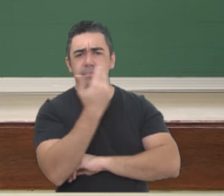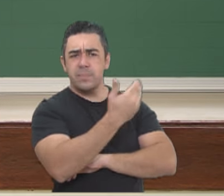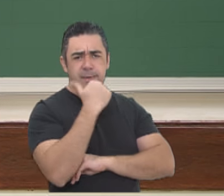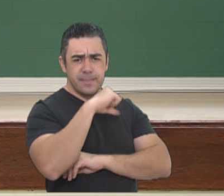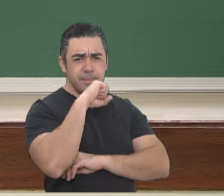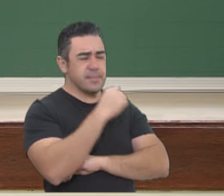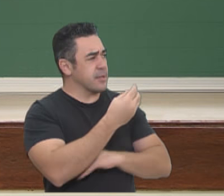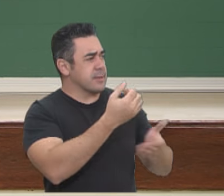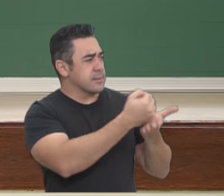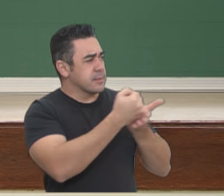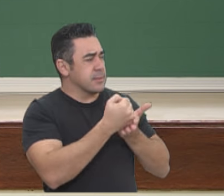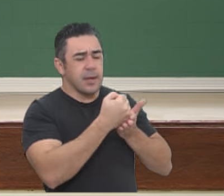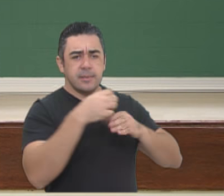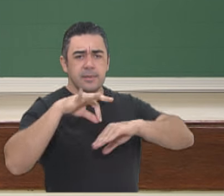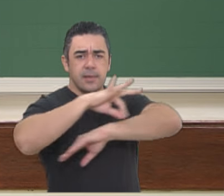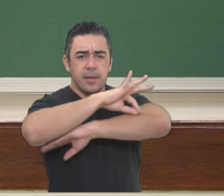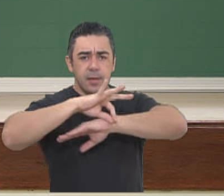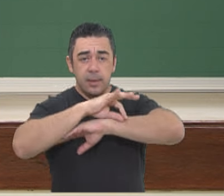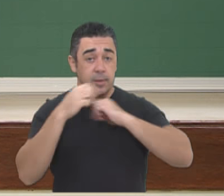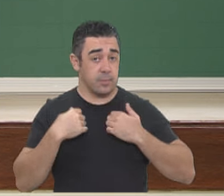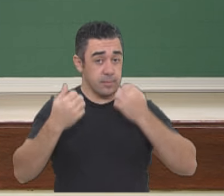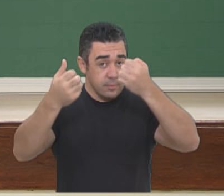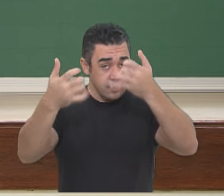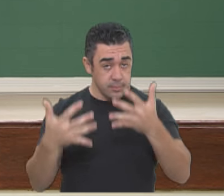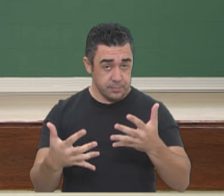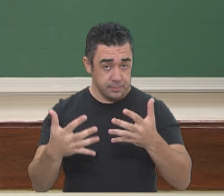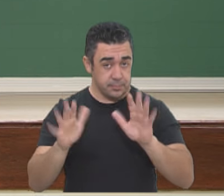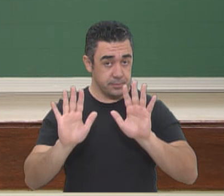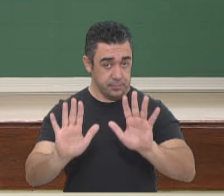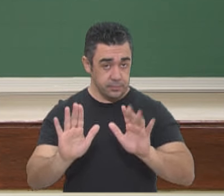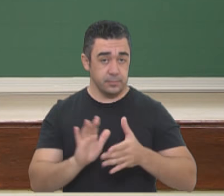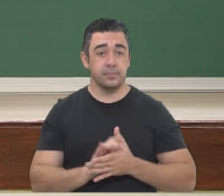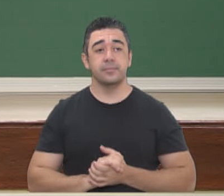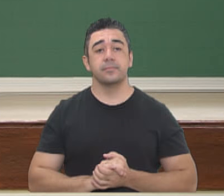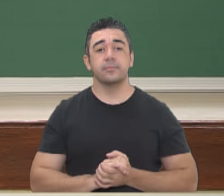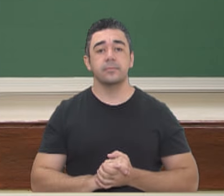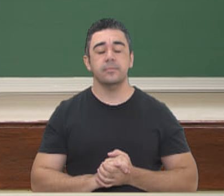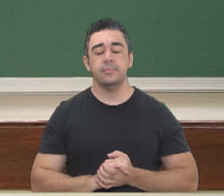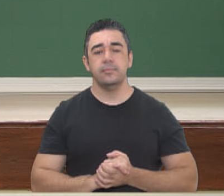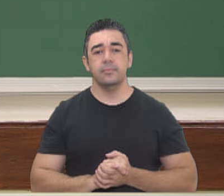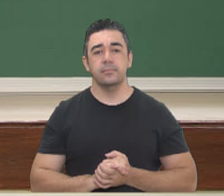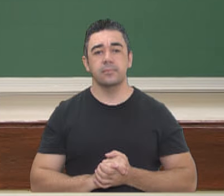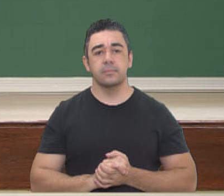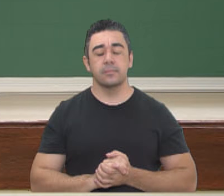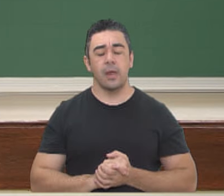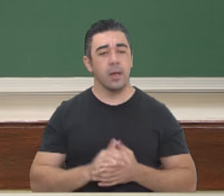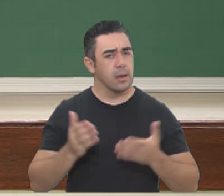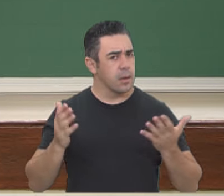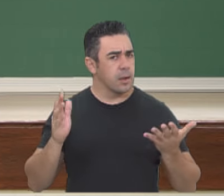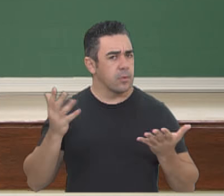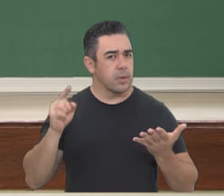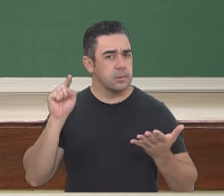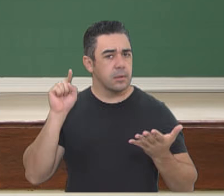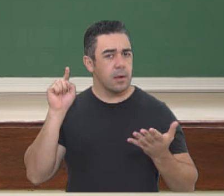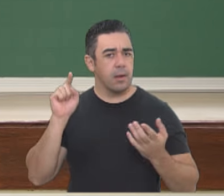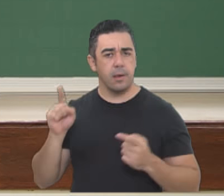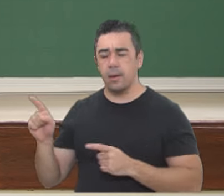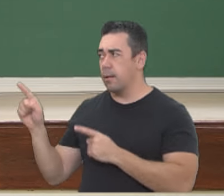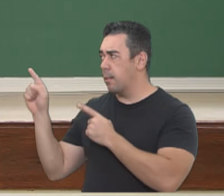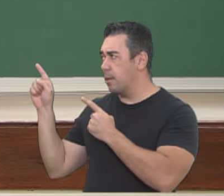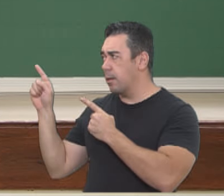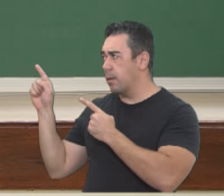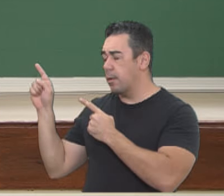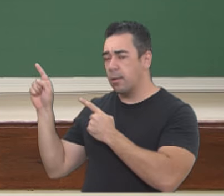vocês enquanto a prof fala aqui um pouquinho sobre uma situação, tá? Muito bem, essa situação, vamos